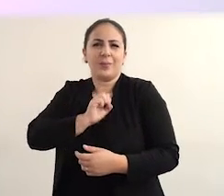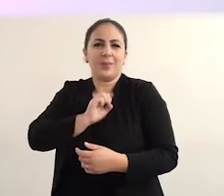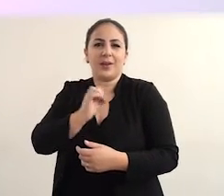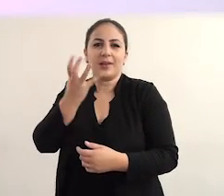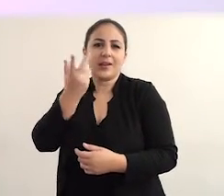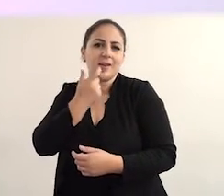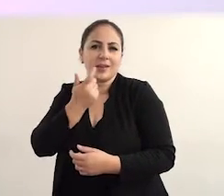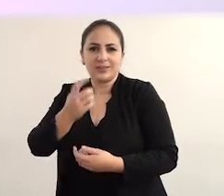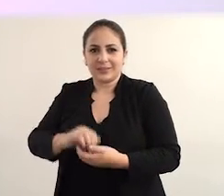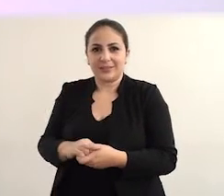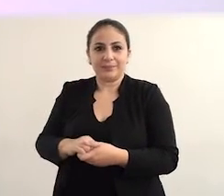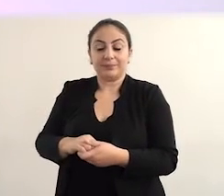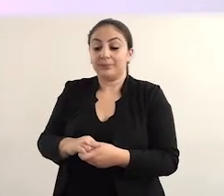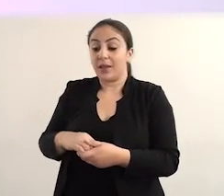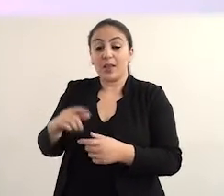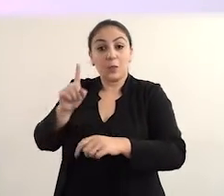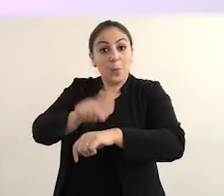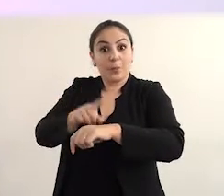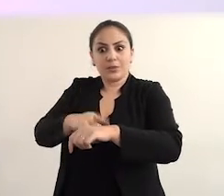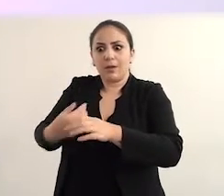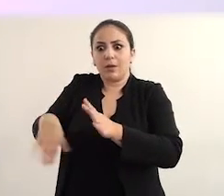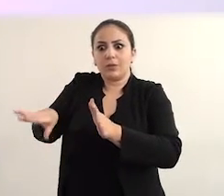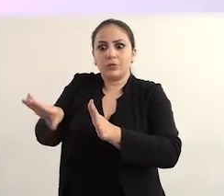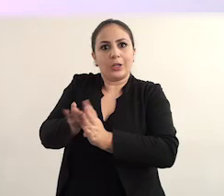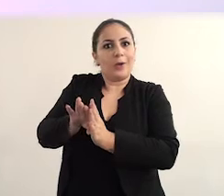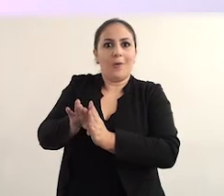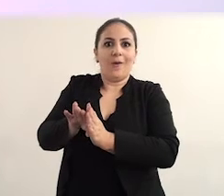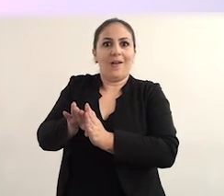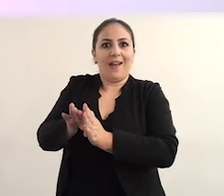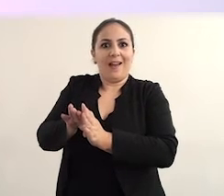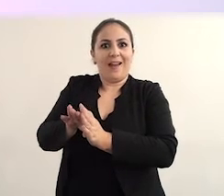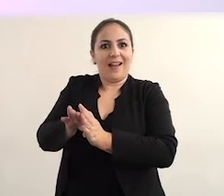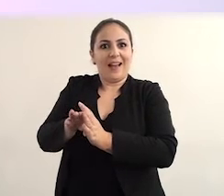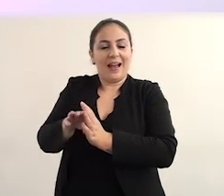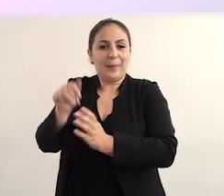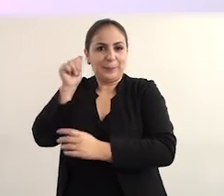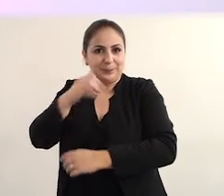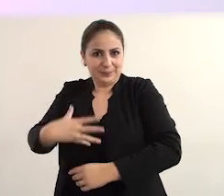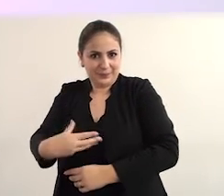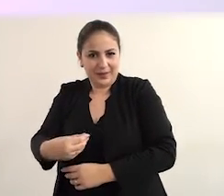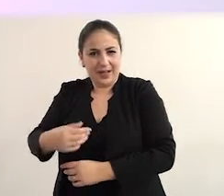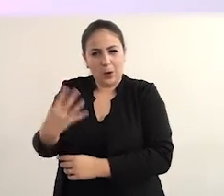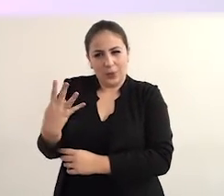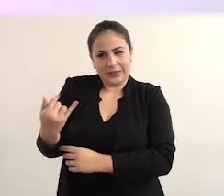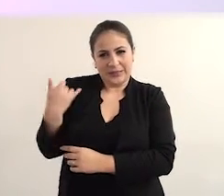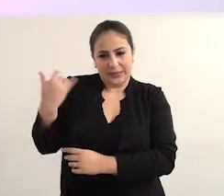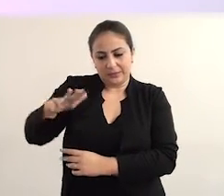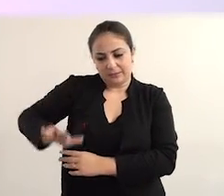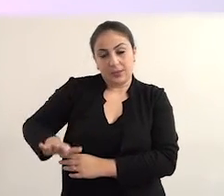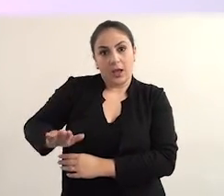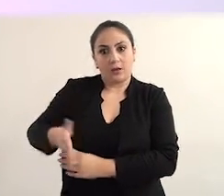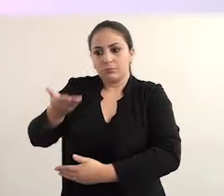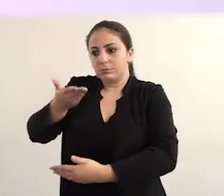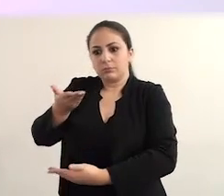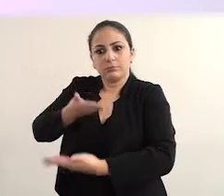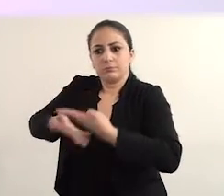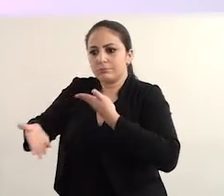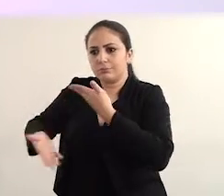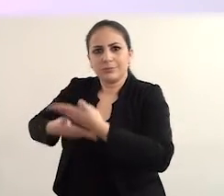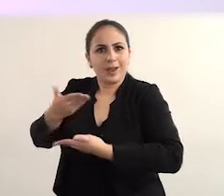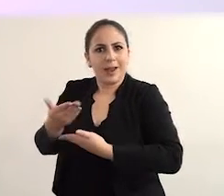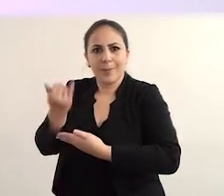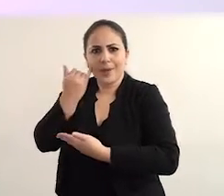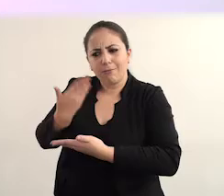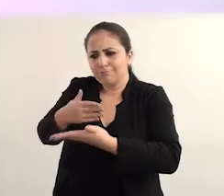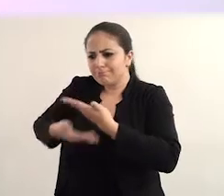crianças assim. E quando chegou então a menor, ela se envolveu muito assim, se